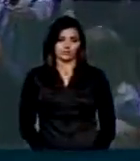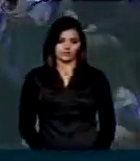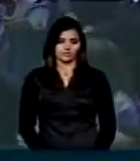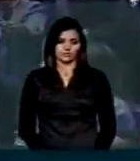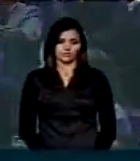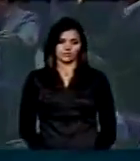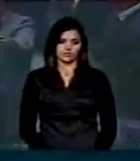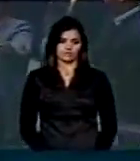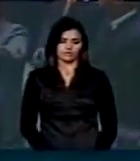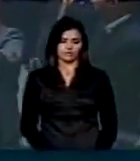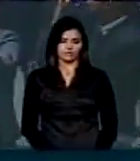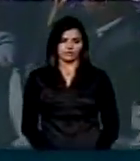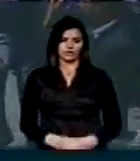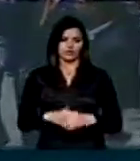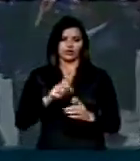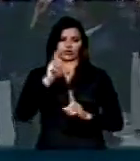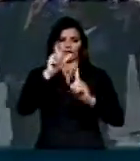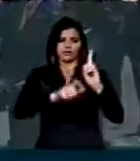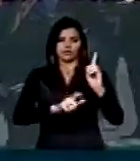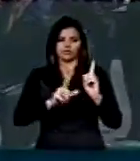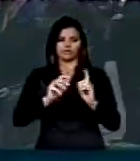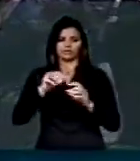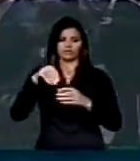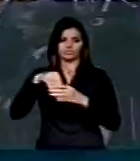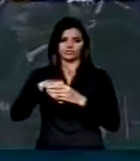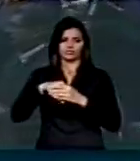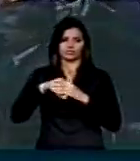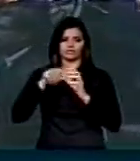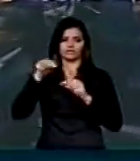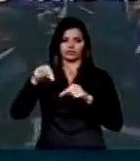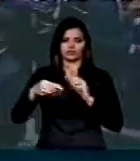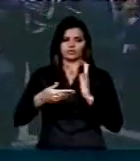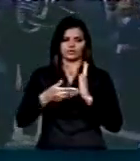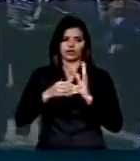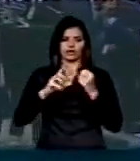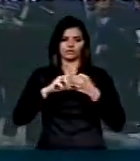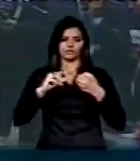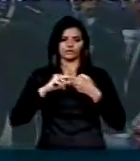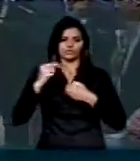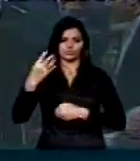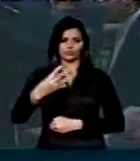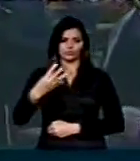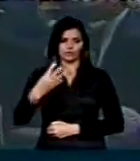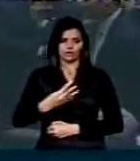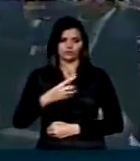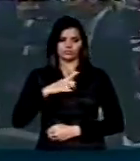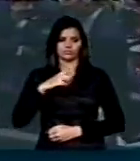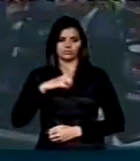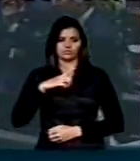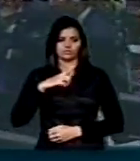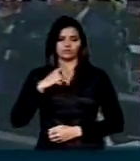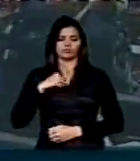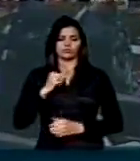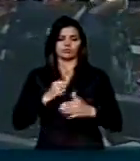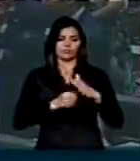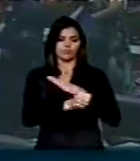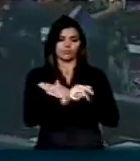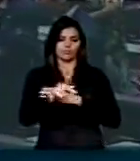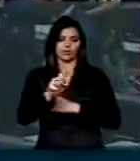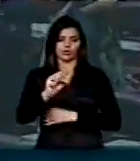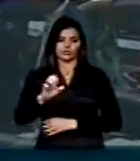especificando os casos. O regimento interno da Câmara, em seu artigo 4, estabelece que, ao tomar posse,